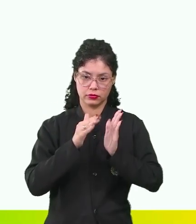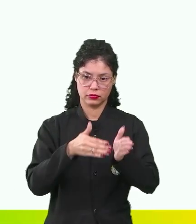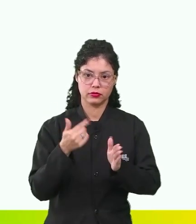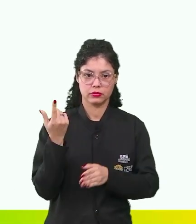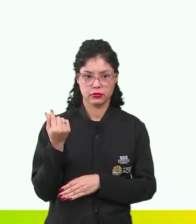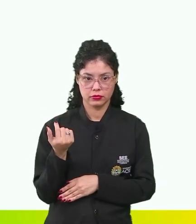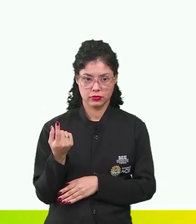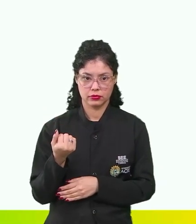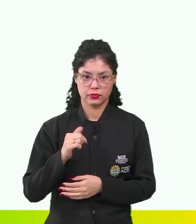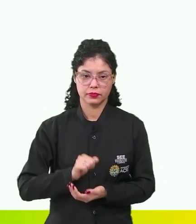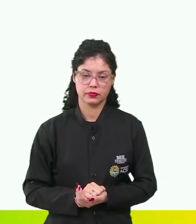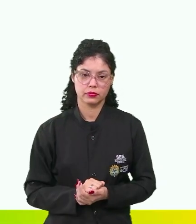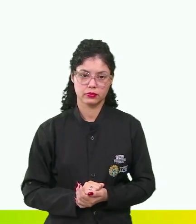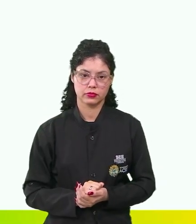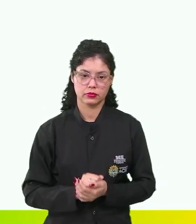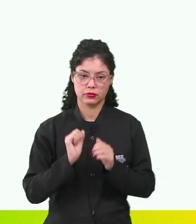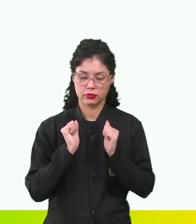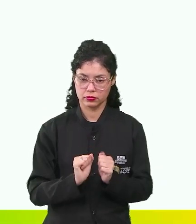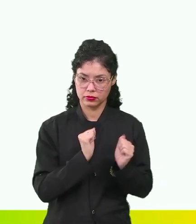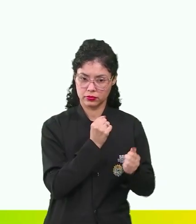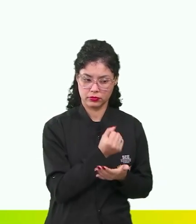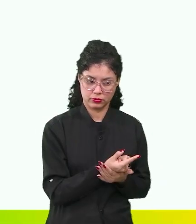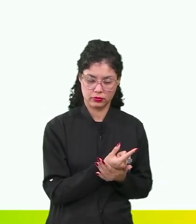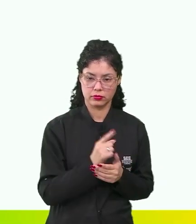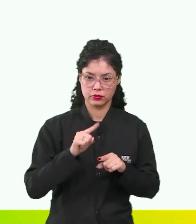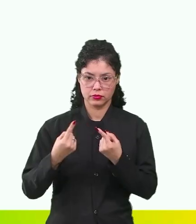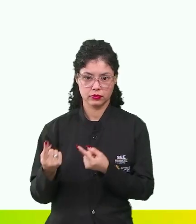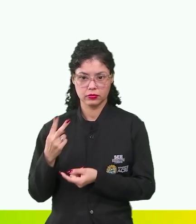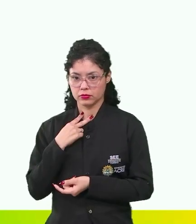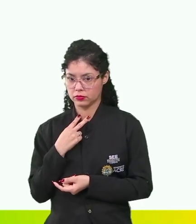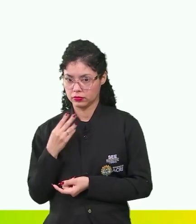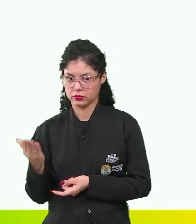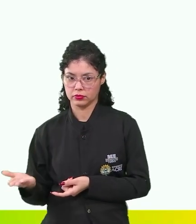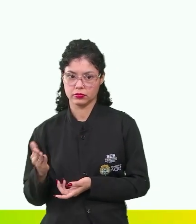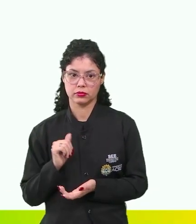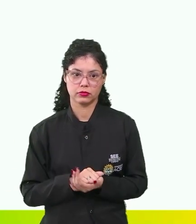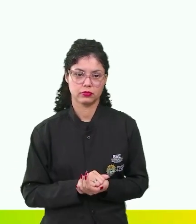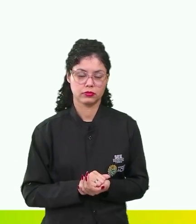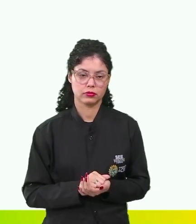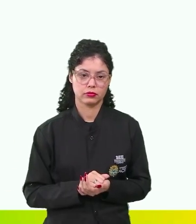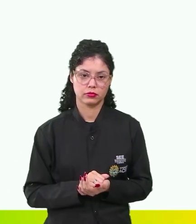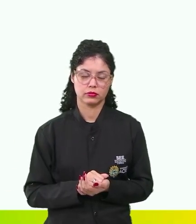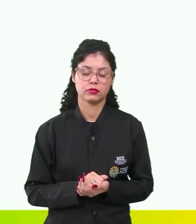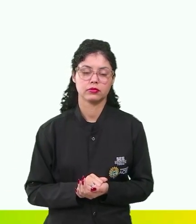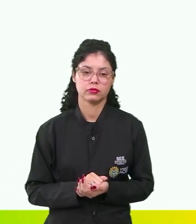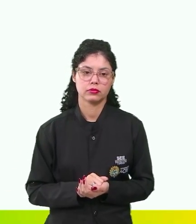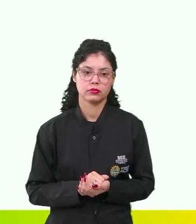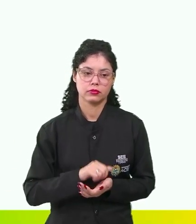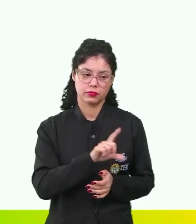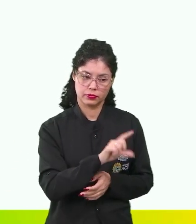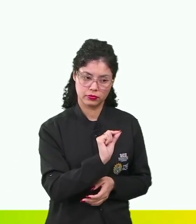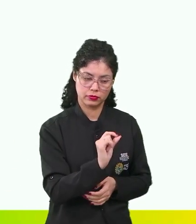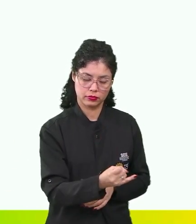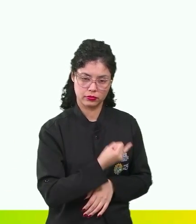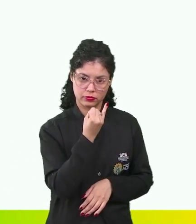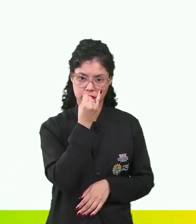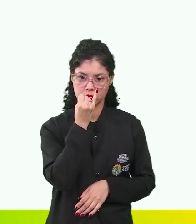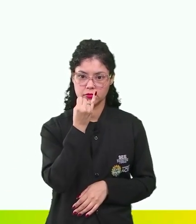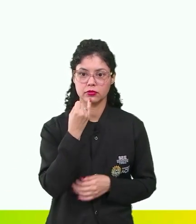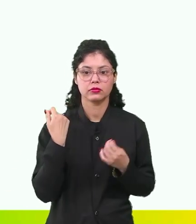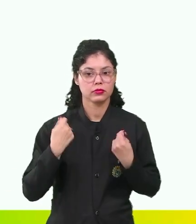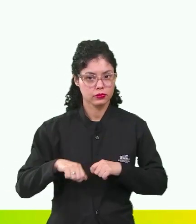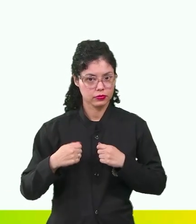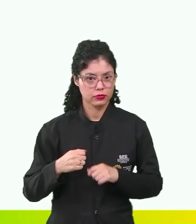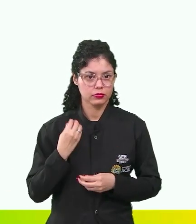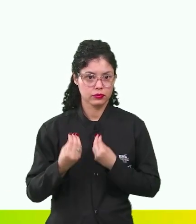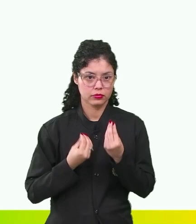definir metas financeiras. Eu posso gastar isso, não posso gastar aquilo. Eu posso priorizar aquilo que eu